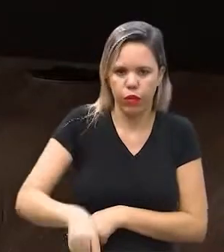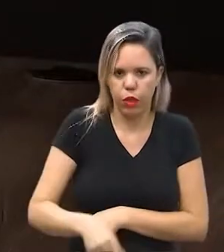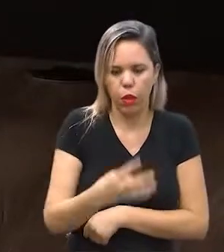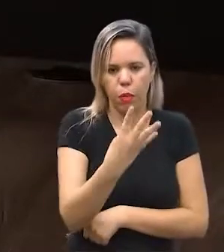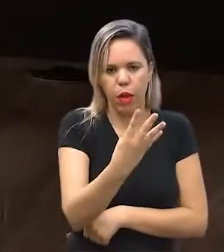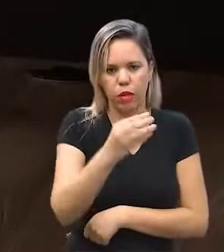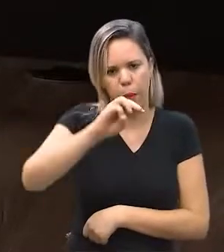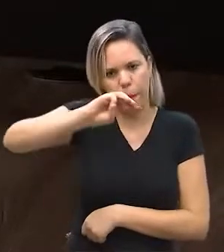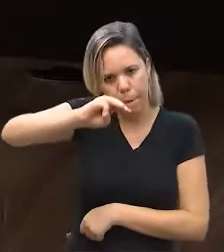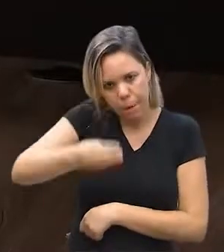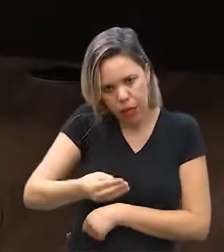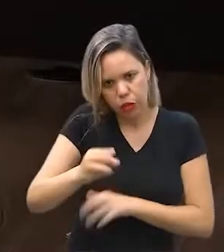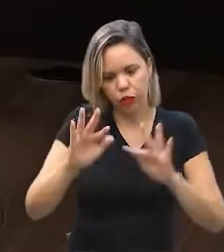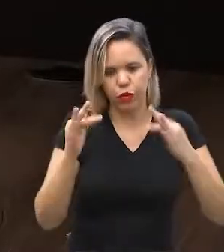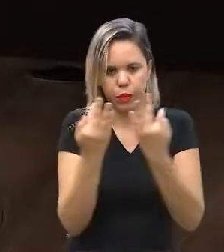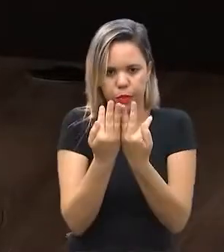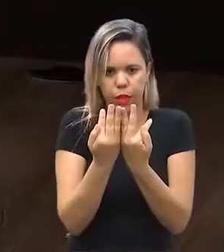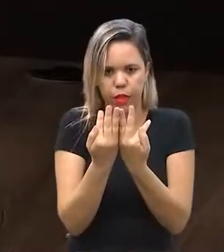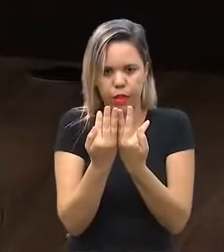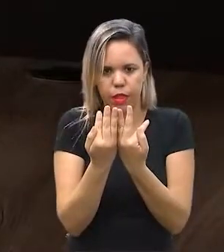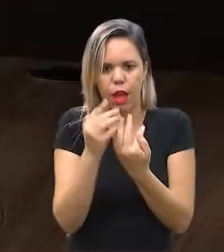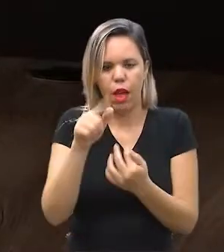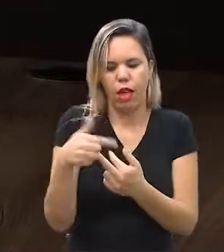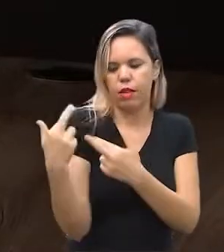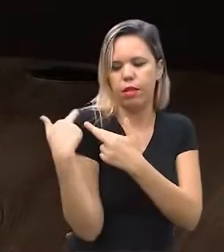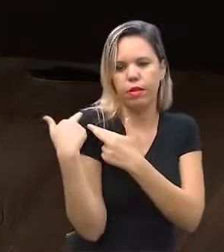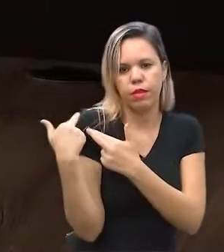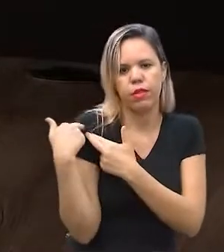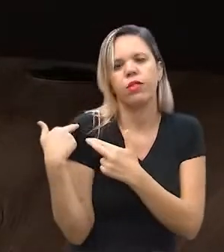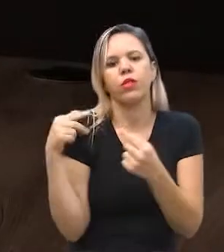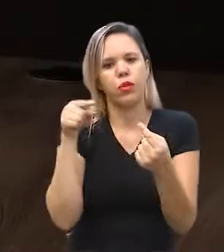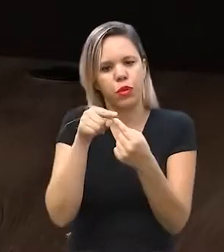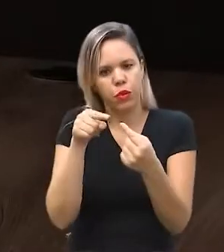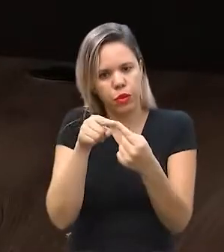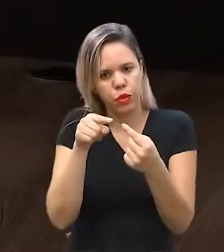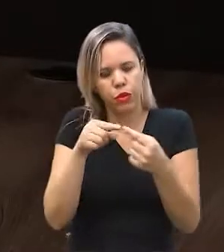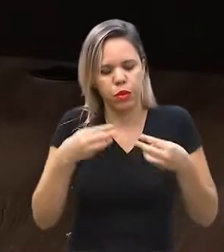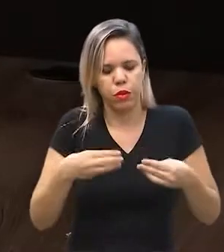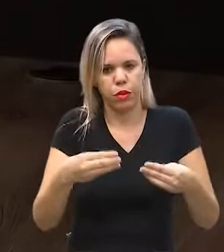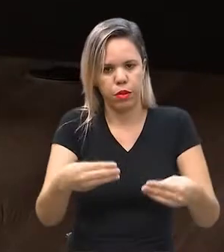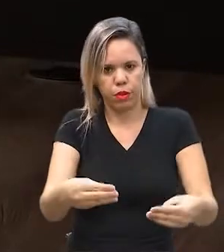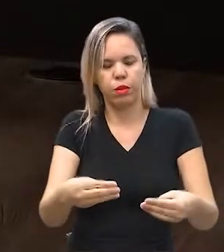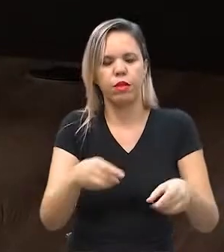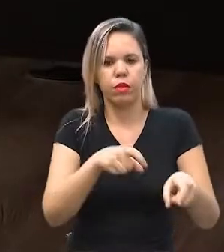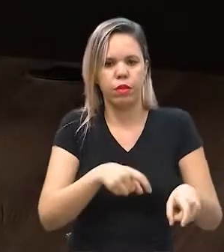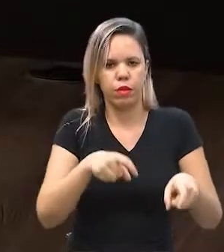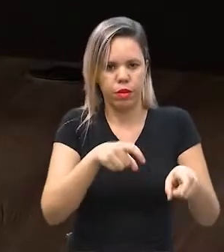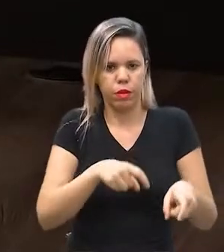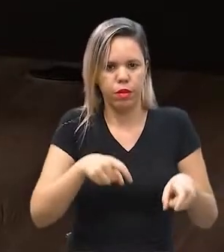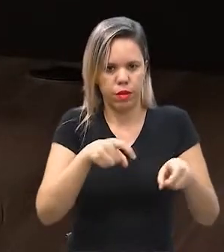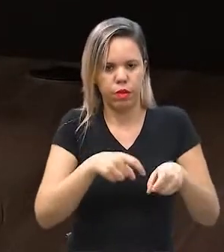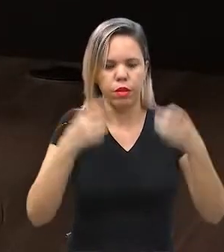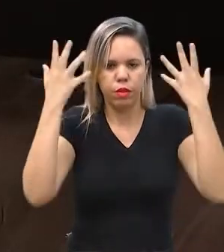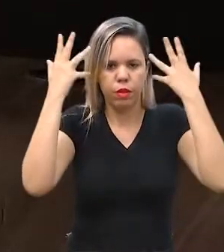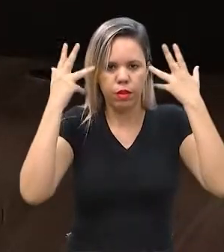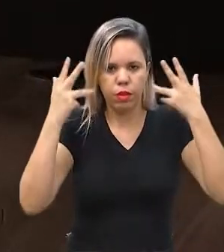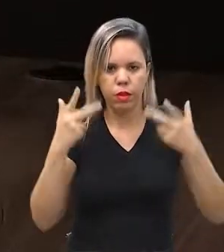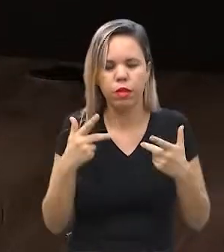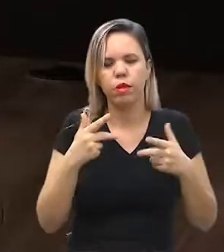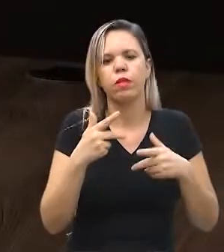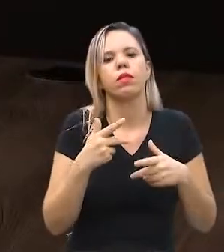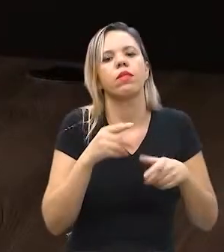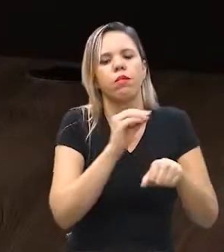4,4 milhões de famílias e é responsável, de acordo com o Ministério da Agricultura, Pecuária e